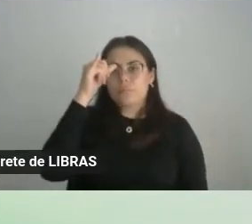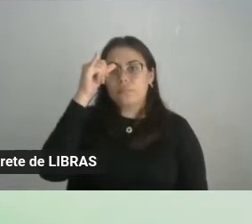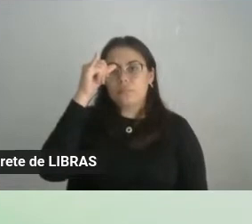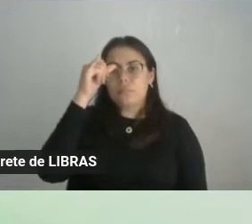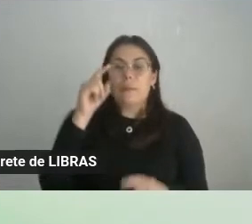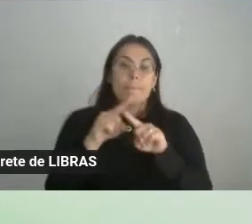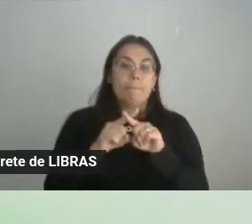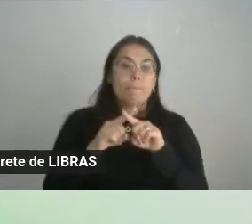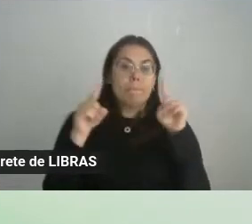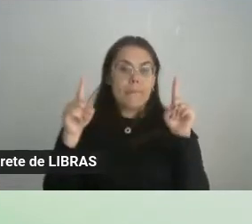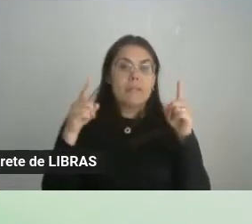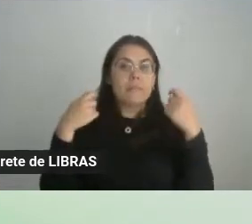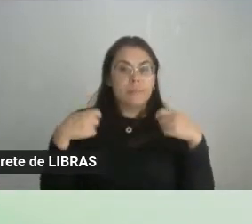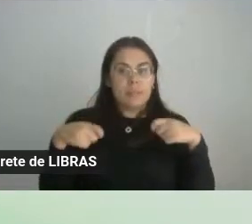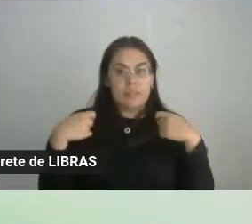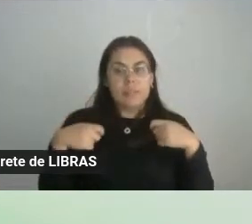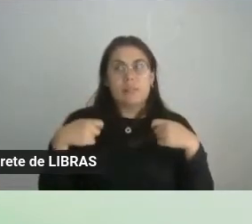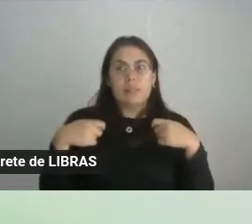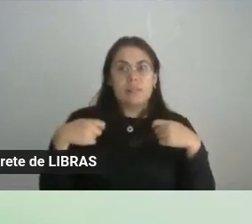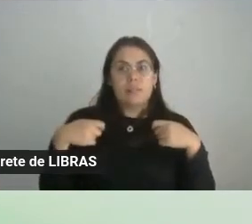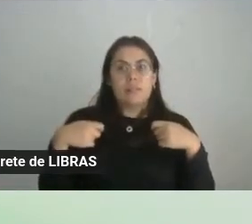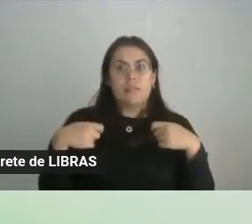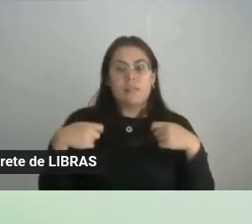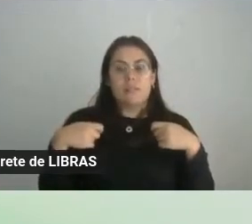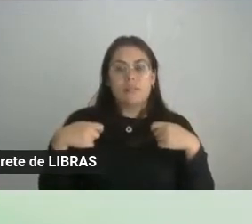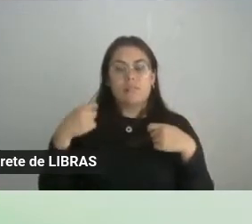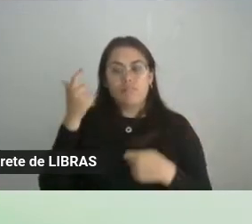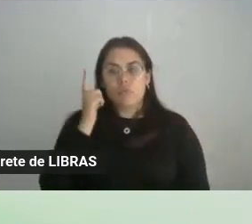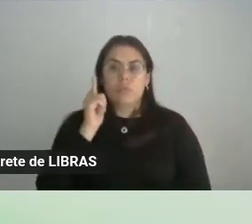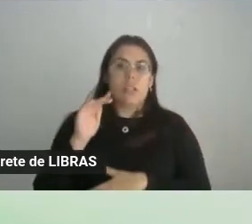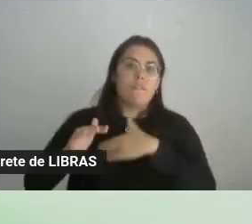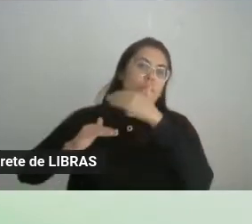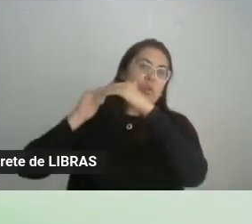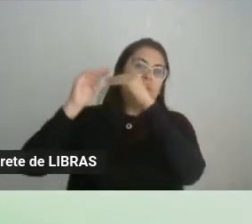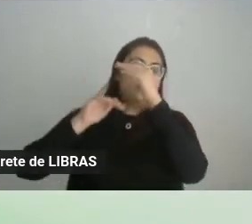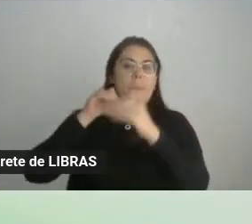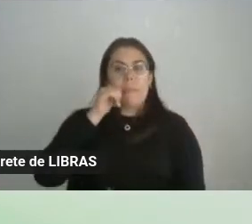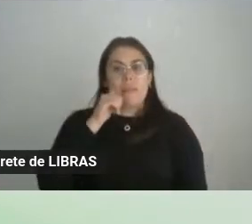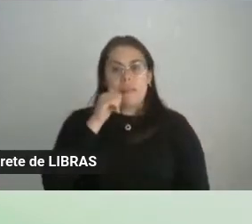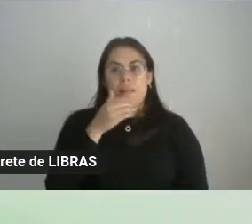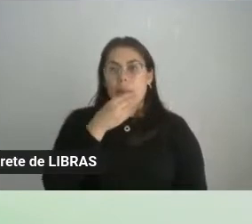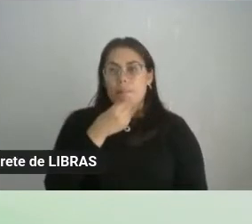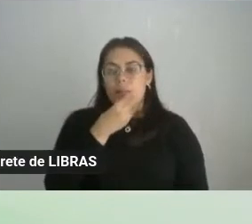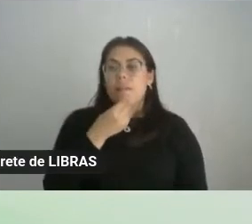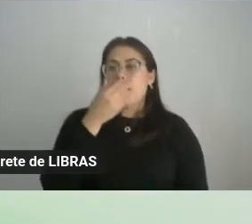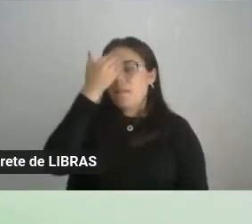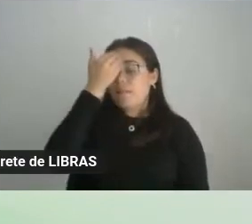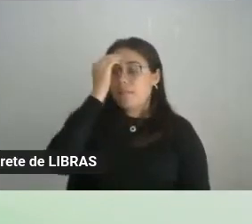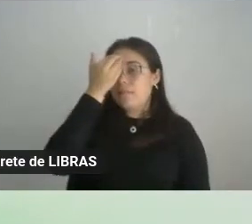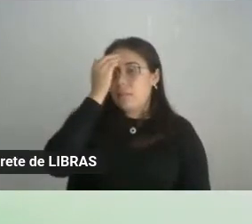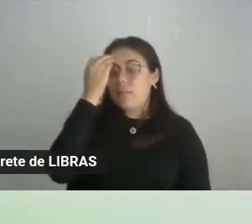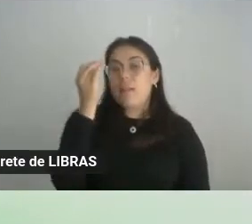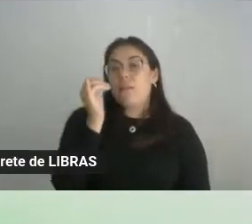sendo necessário para a gente perceber essa evolução de meninos e meninas, de entenderem que o exemplo